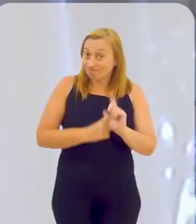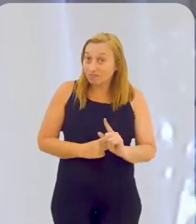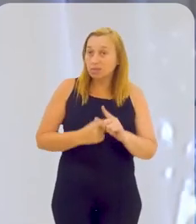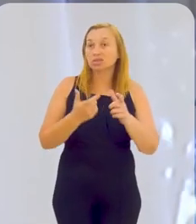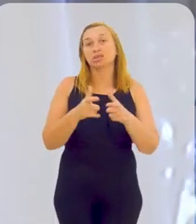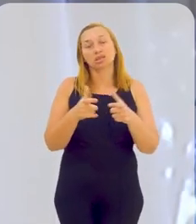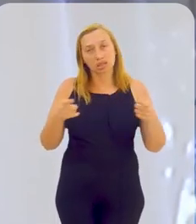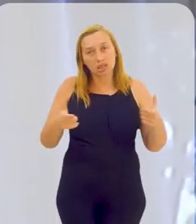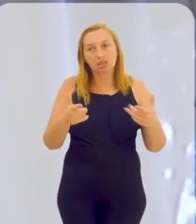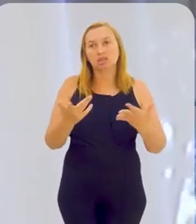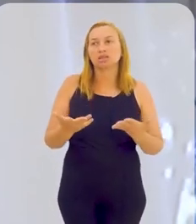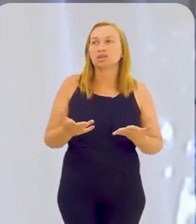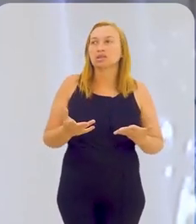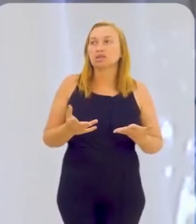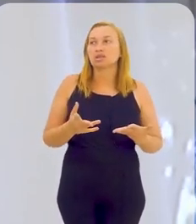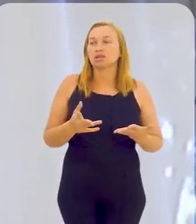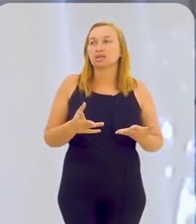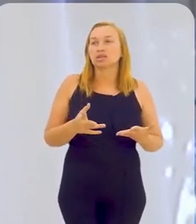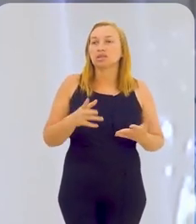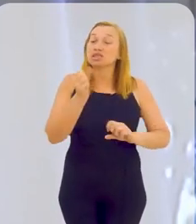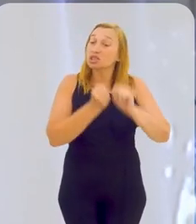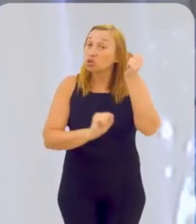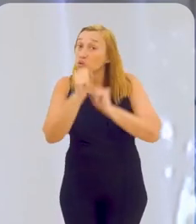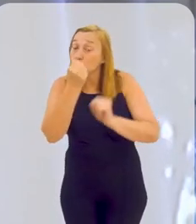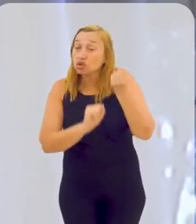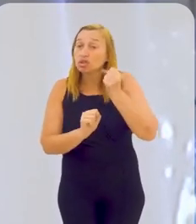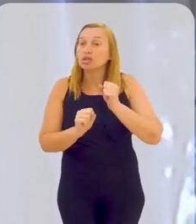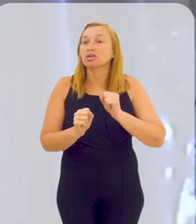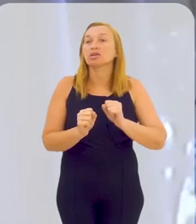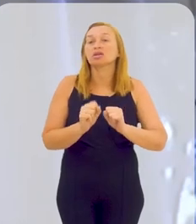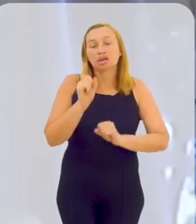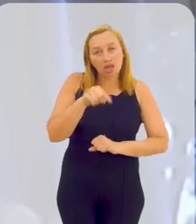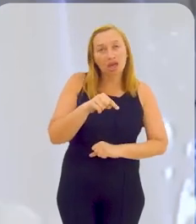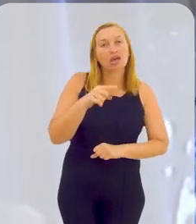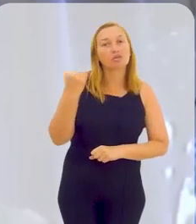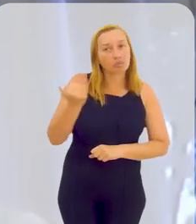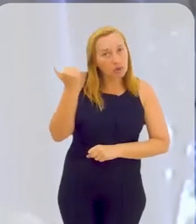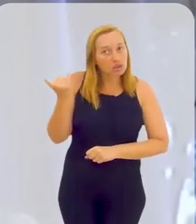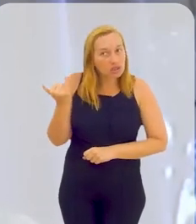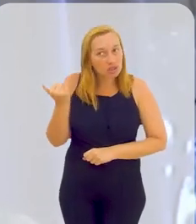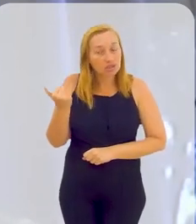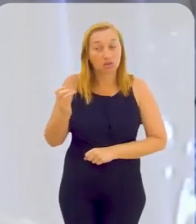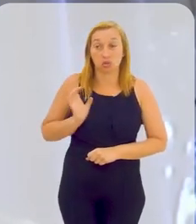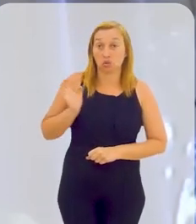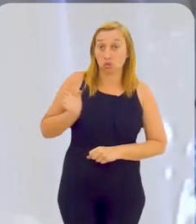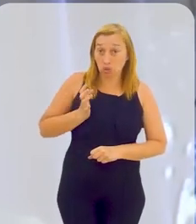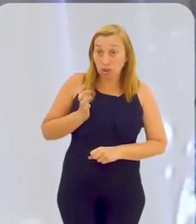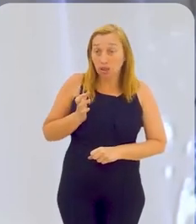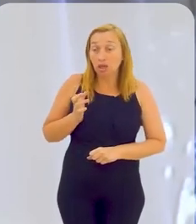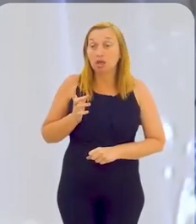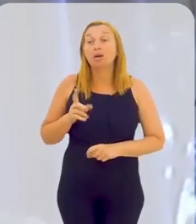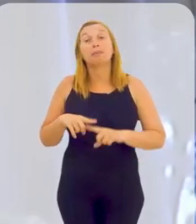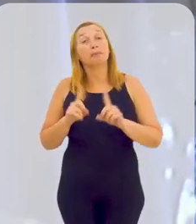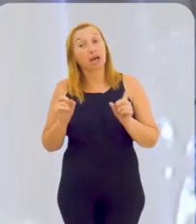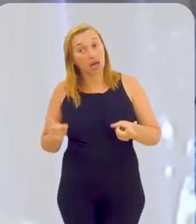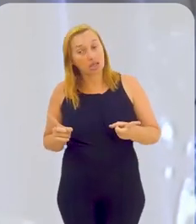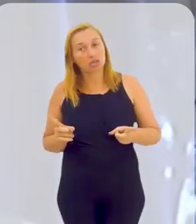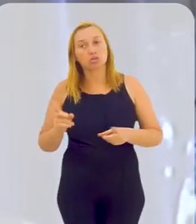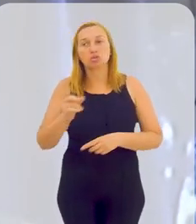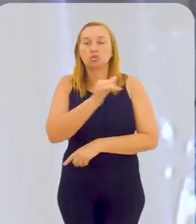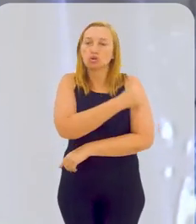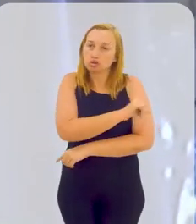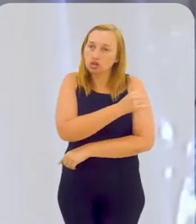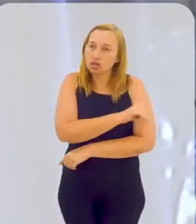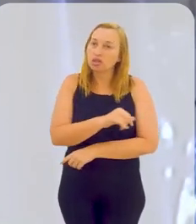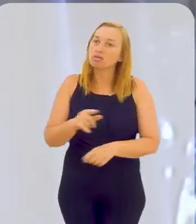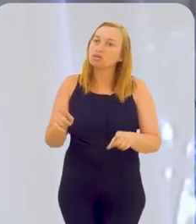dependência muito grande dessa indústria, que é importante, que ela é rica, mas que o